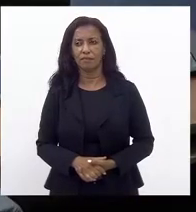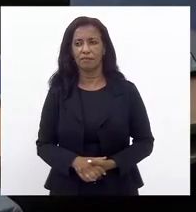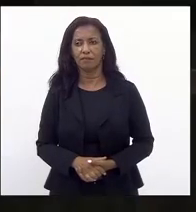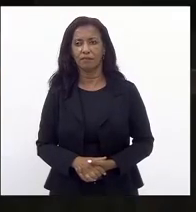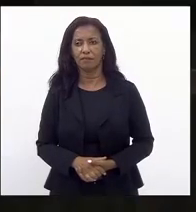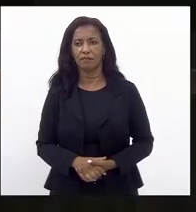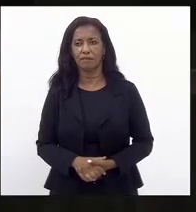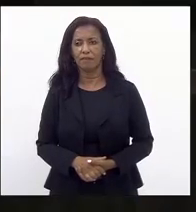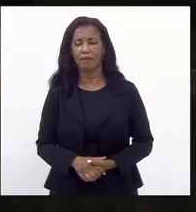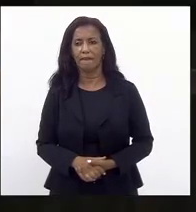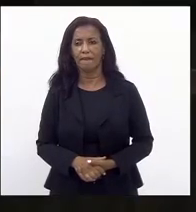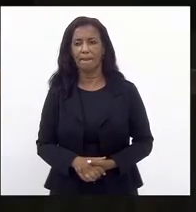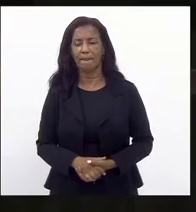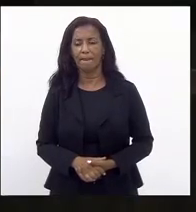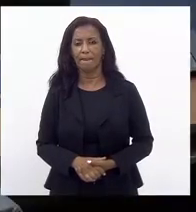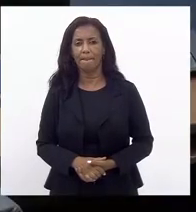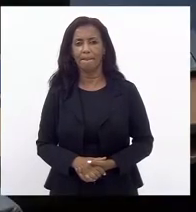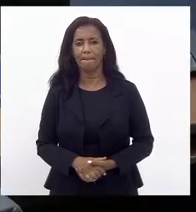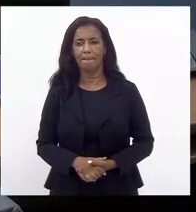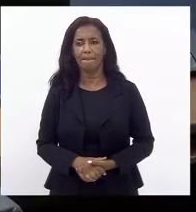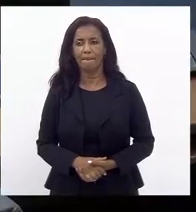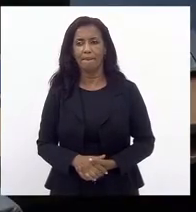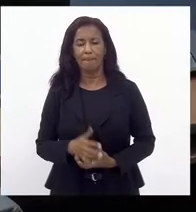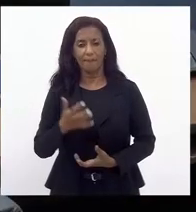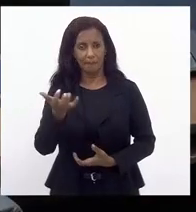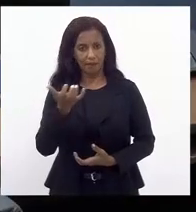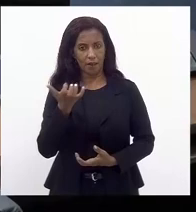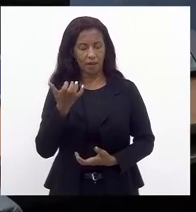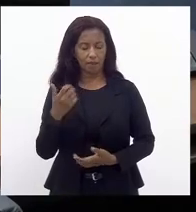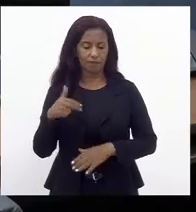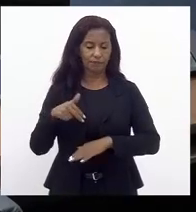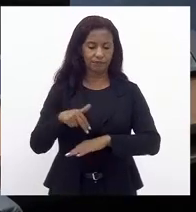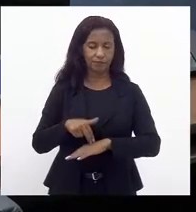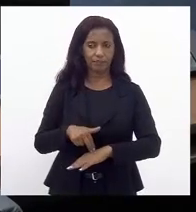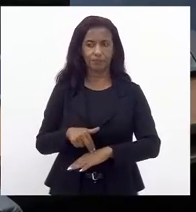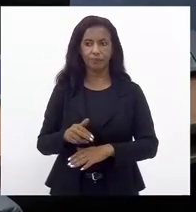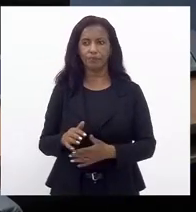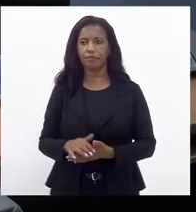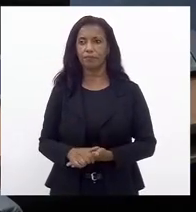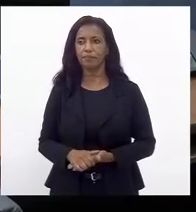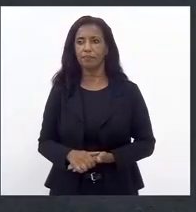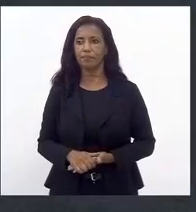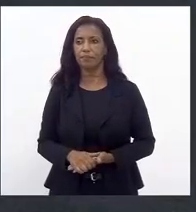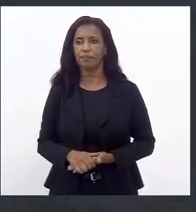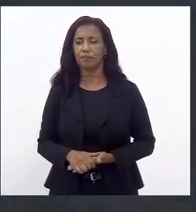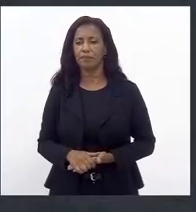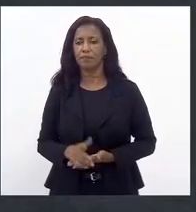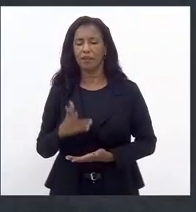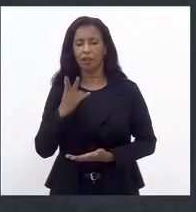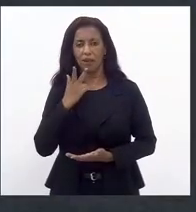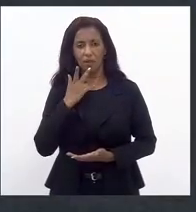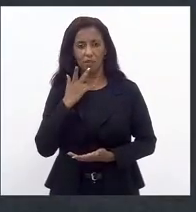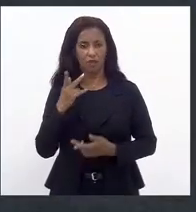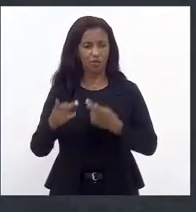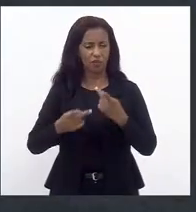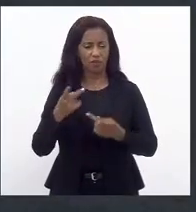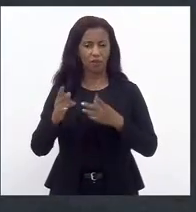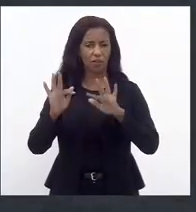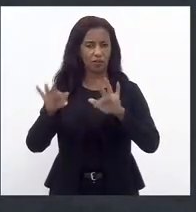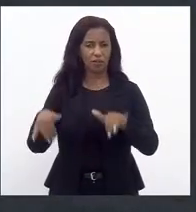heliomar tudo bem com tempo eu queria que o senhor presidente a fazer as minhas considerações